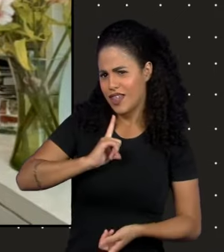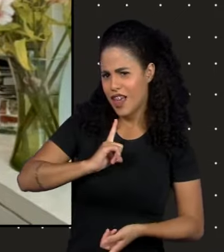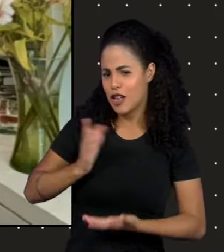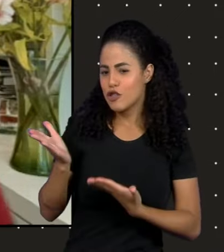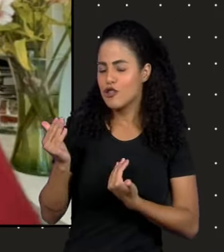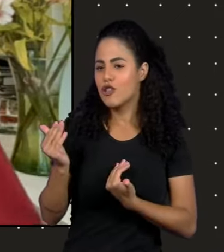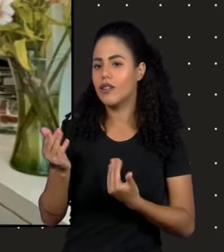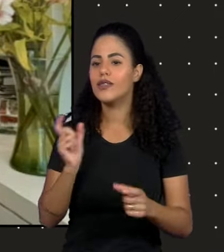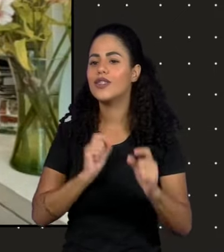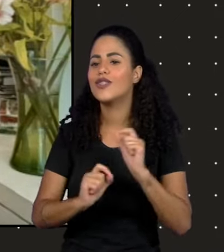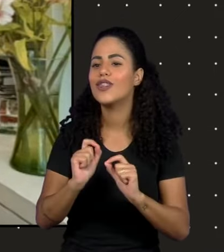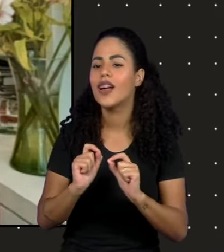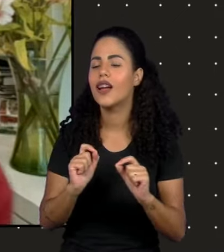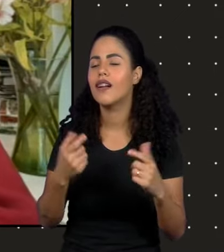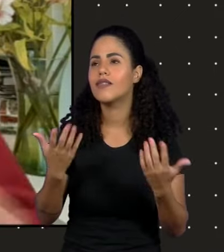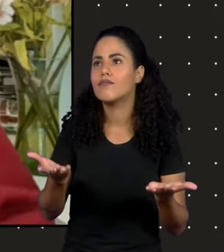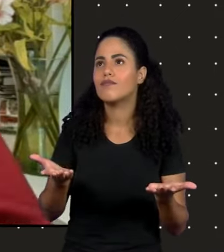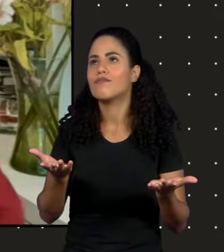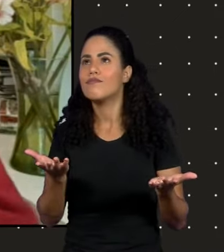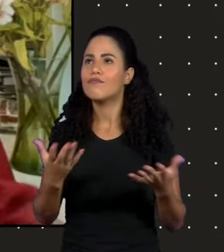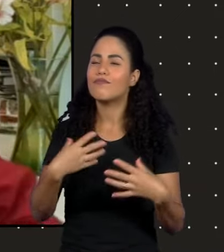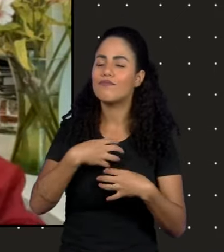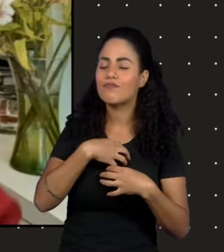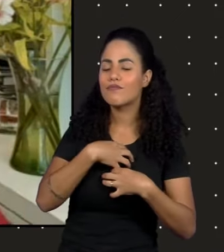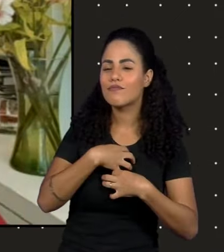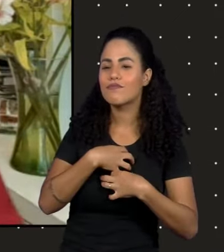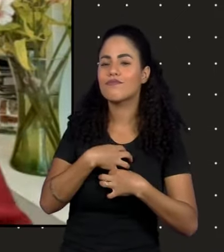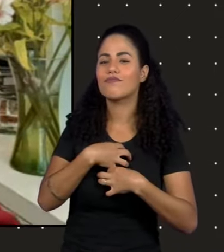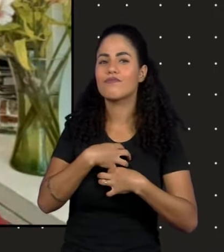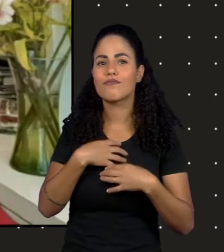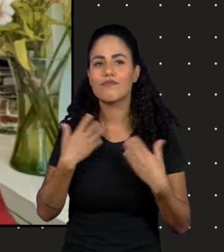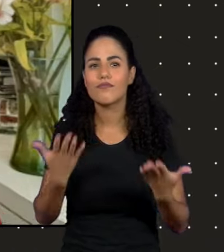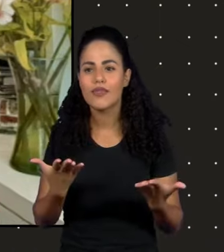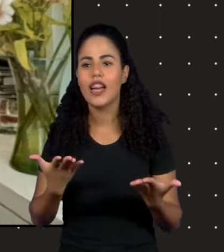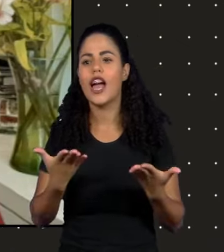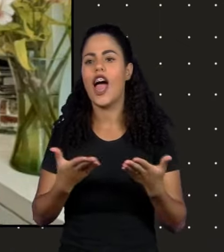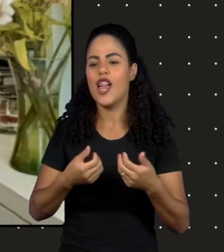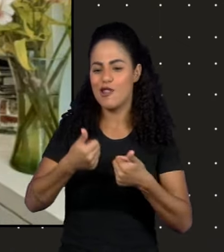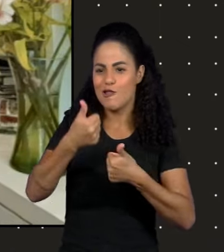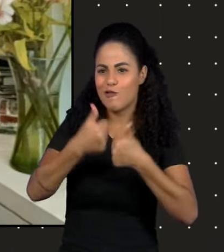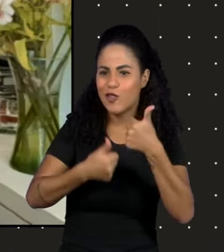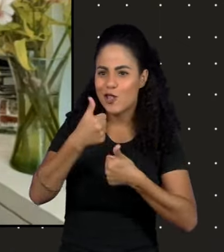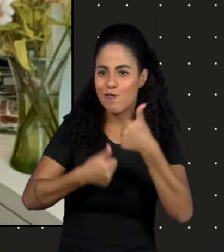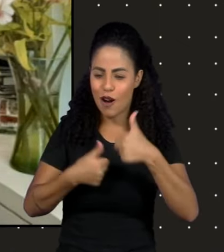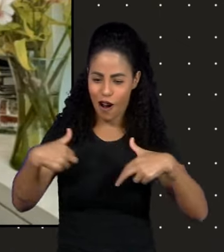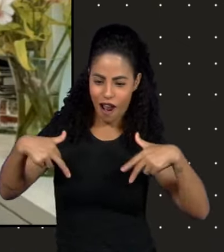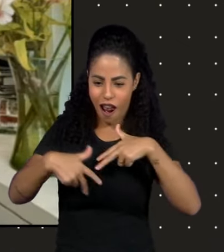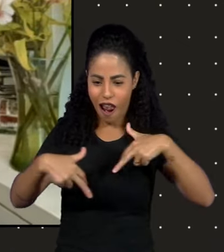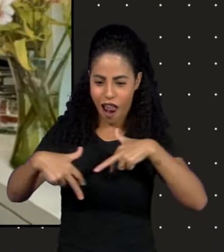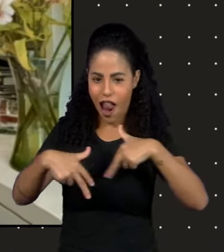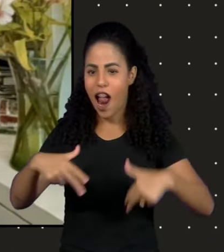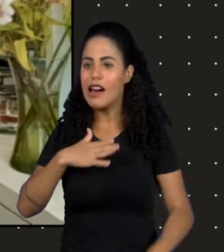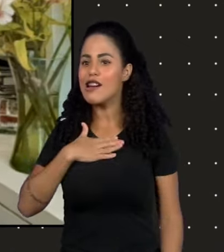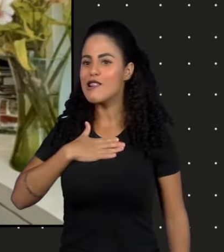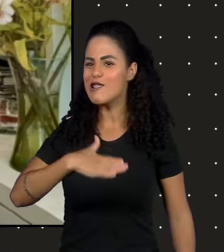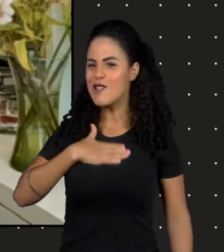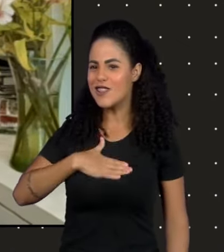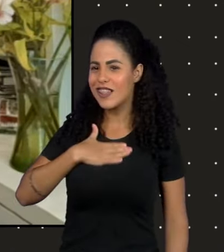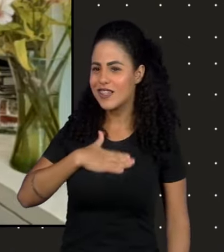sempre apegado às coisas do futebol que eu não jogava, né?